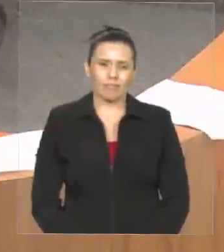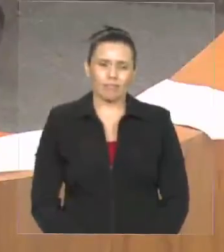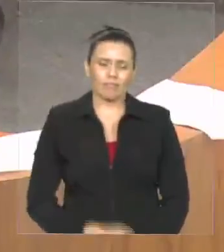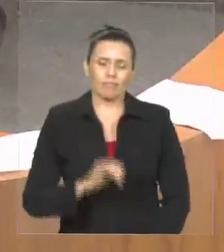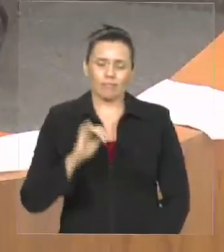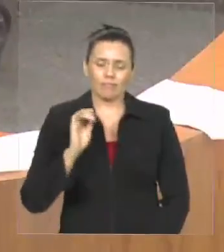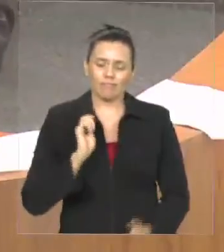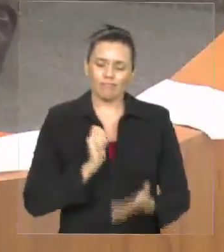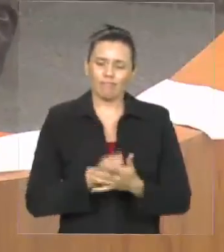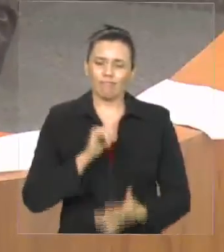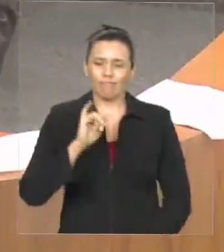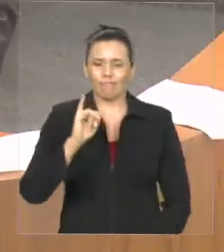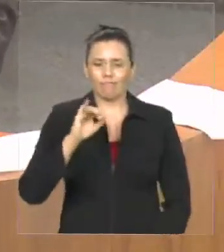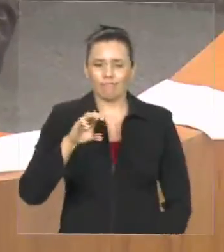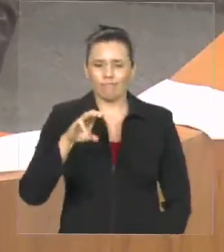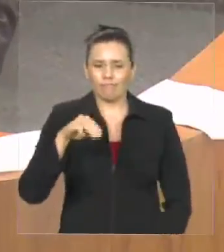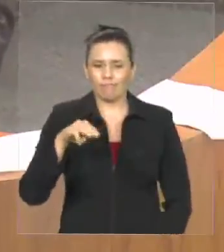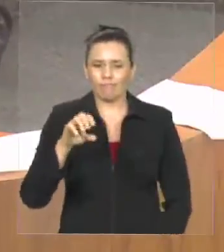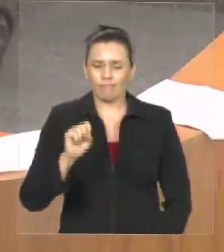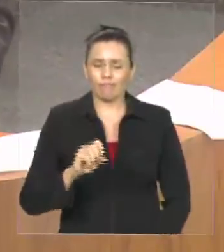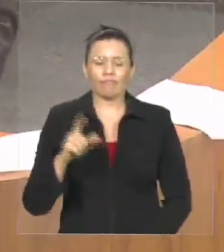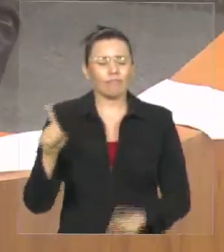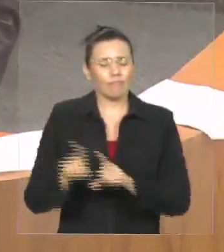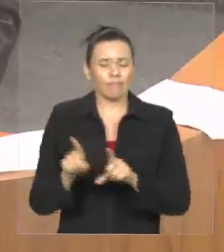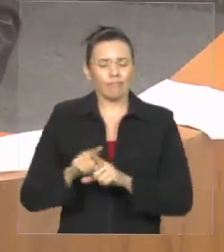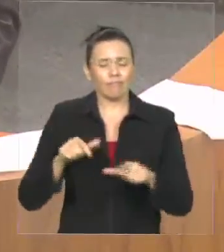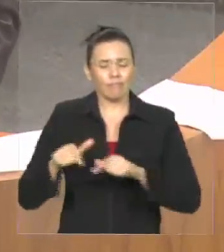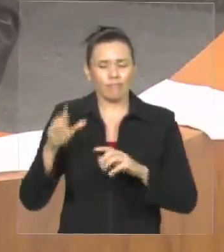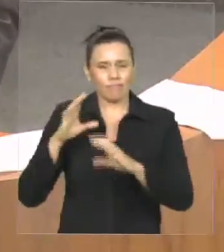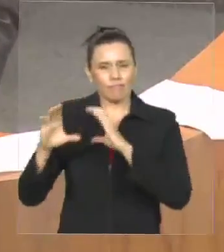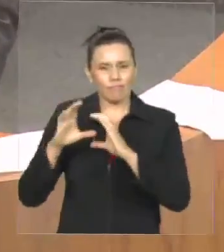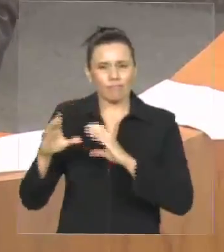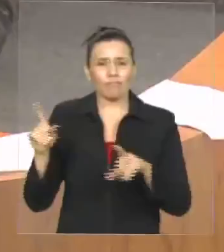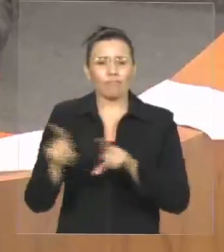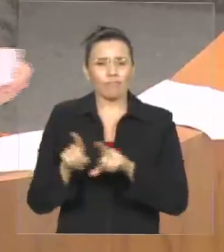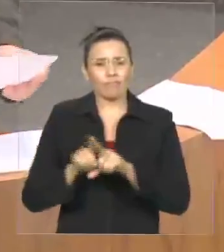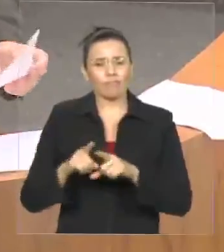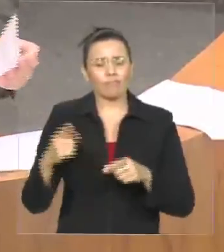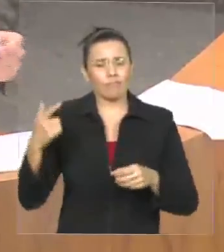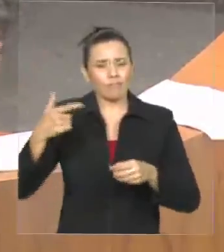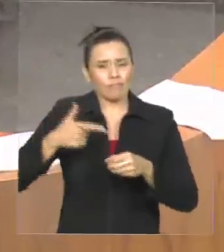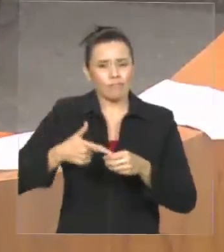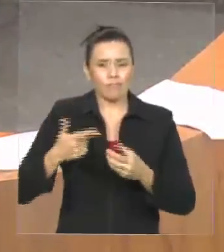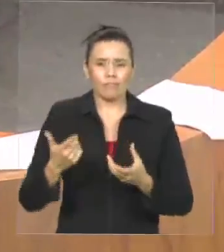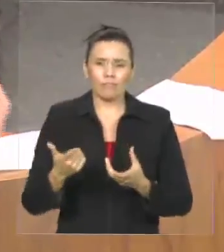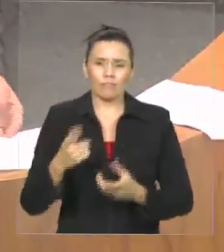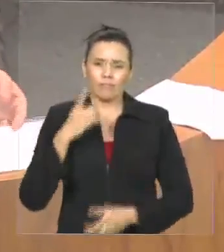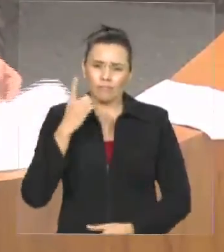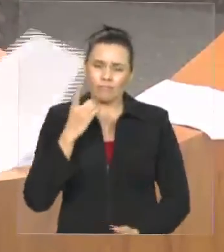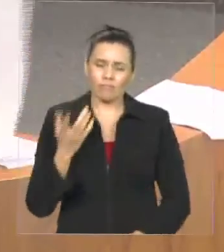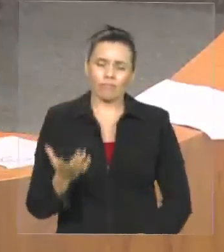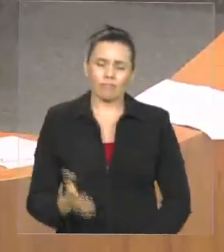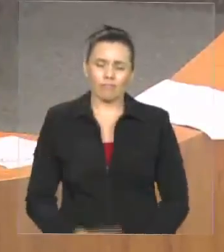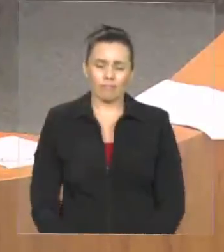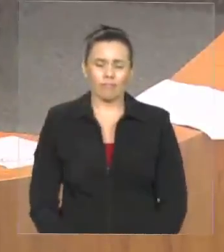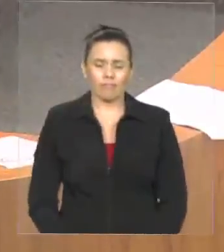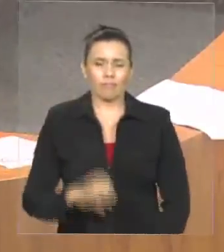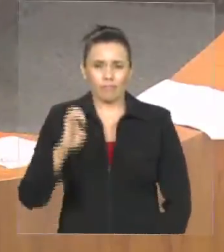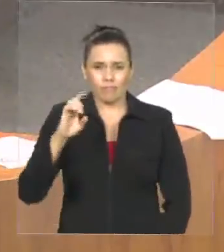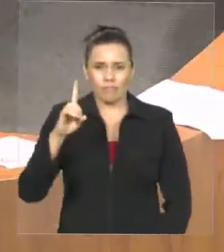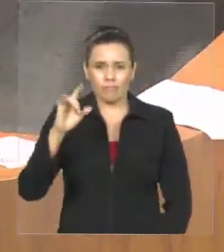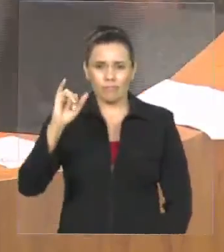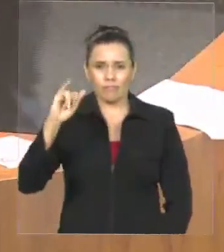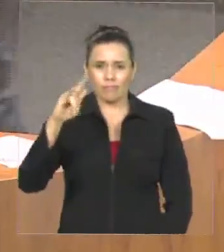dos serviços de comunicação, da gasolina, deputado Edilásio Júnior. Portanto, quero aqui finalizar a